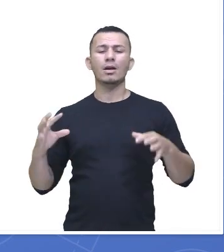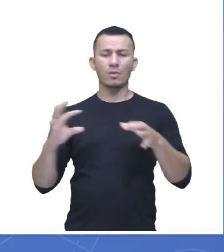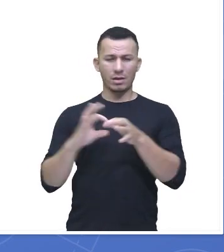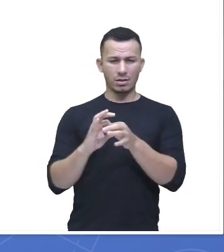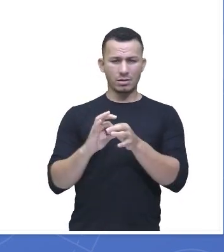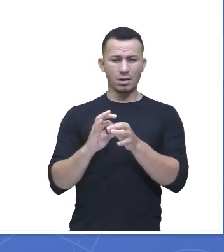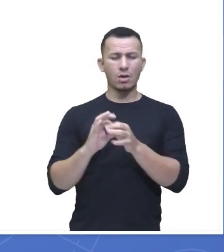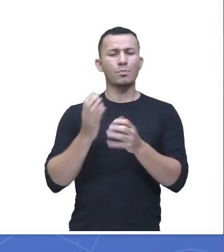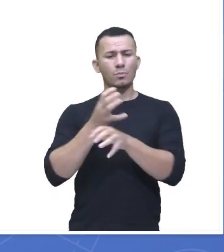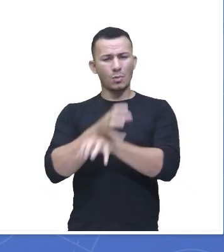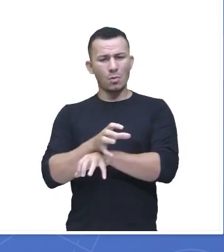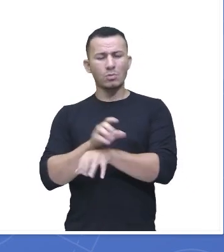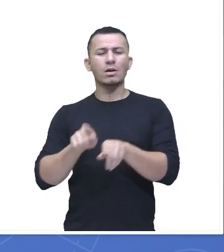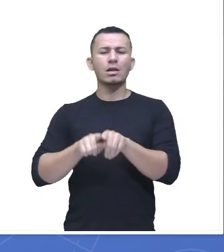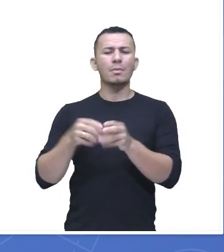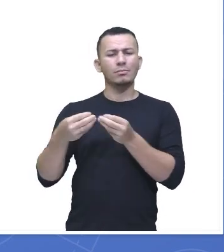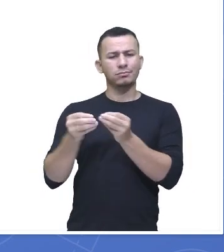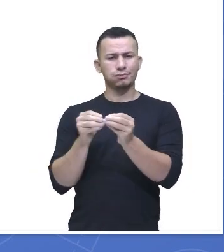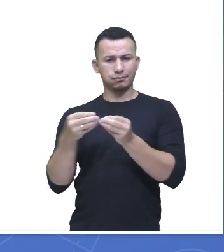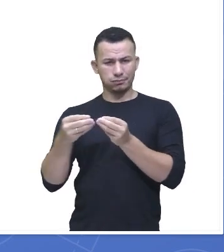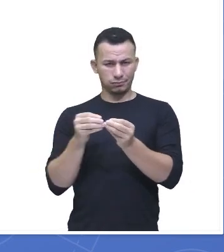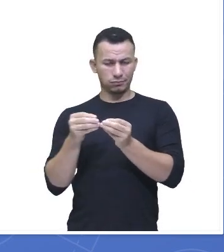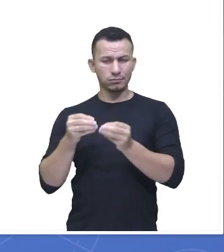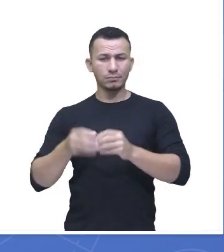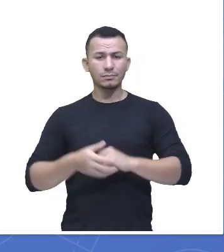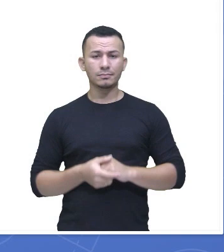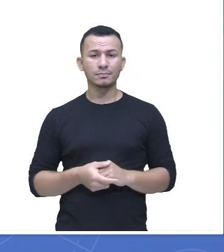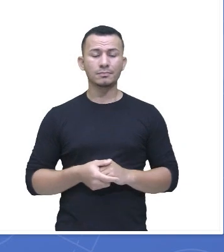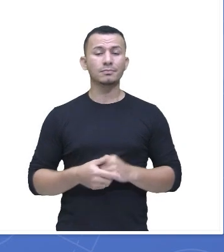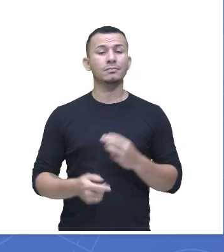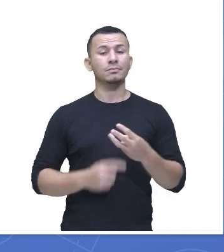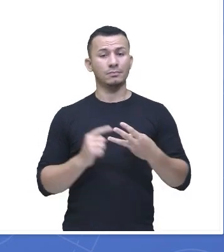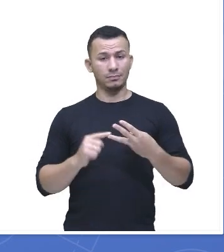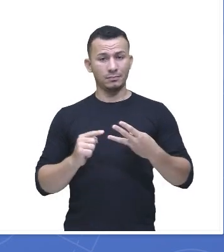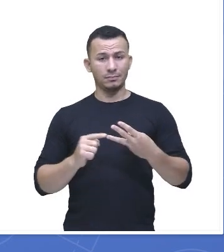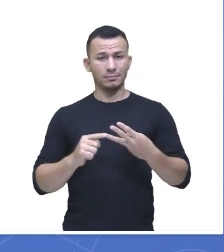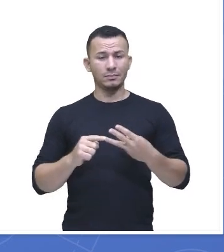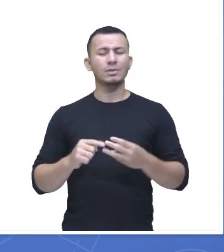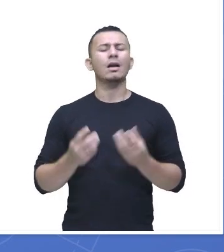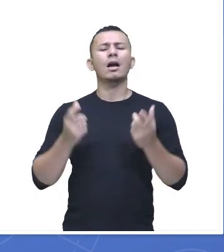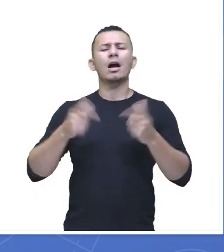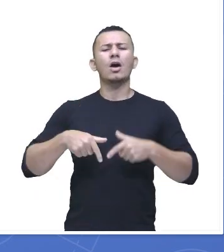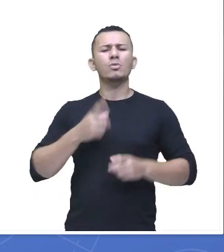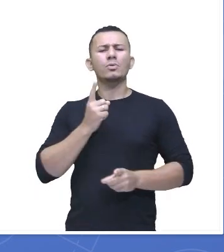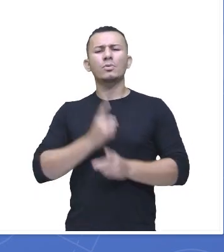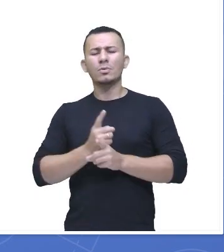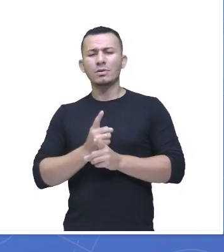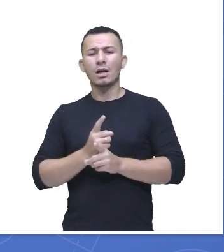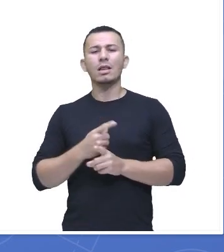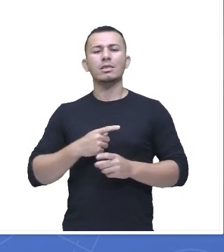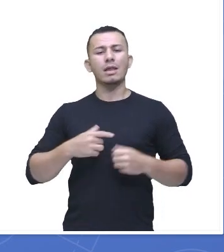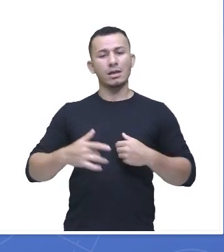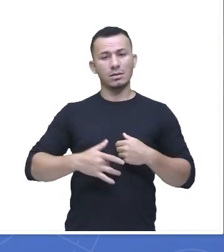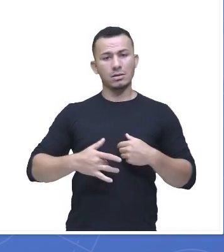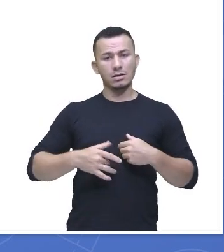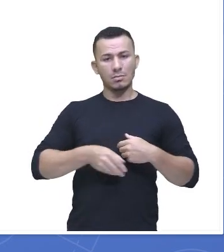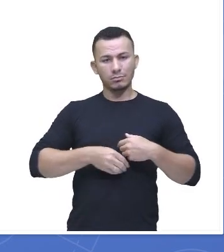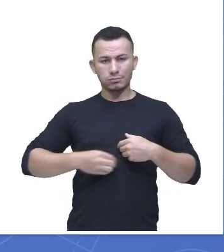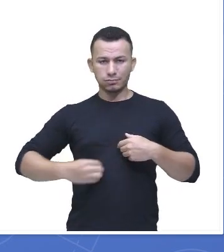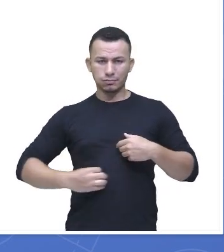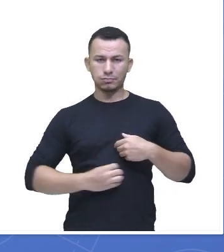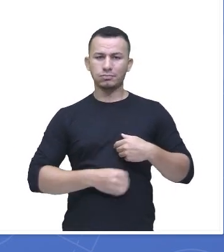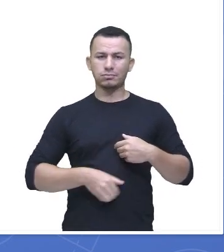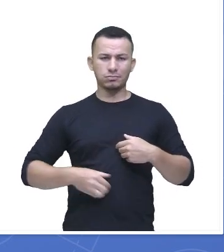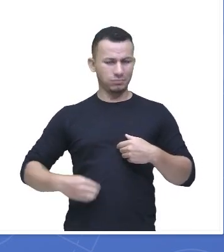cartilagens. Correto. 3, são encontrados no sistema digestivo. A gente sabe que isso aí não